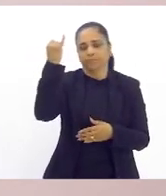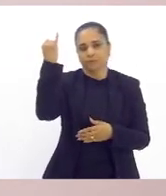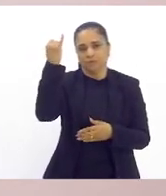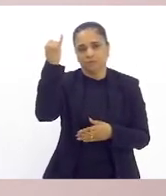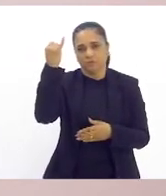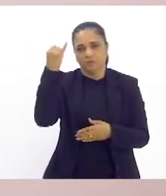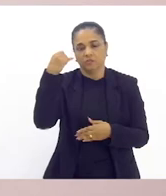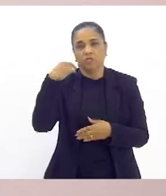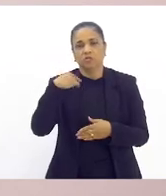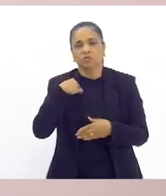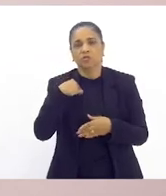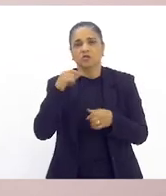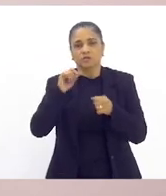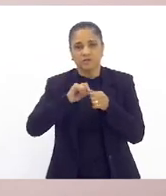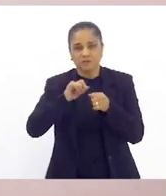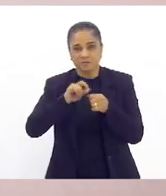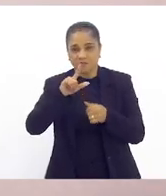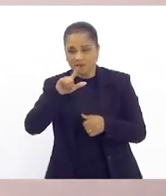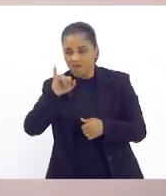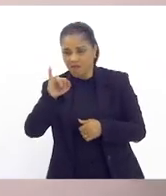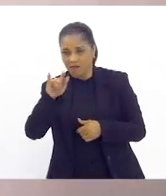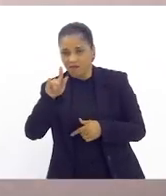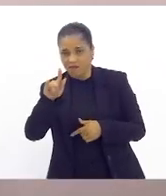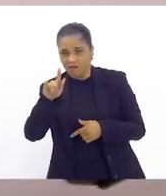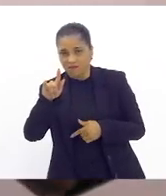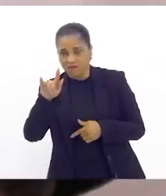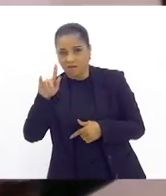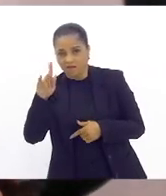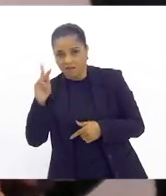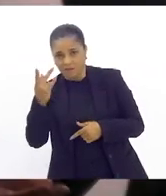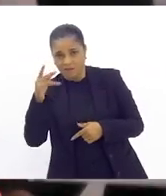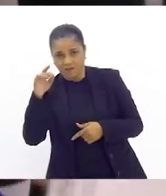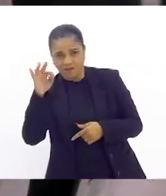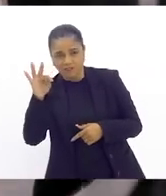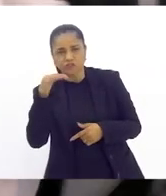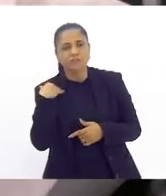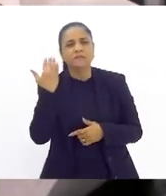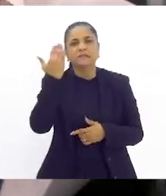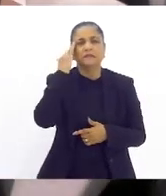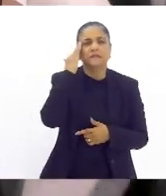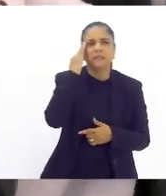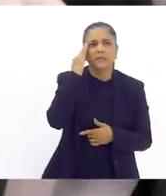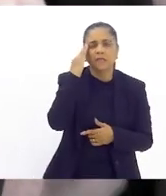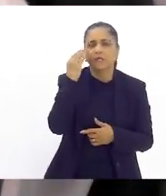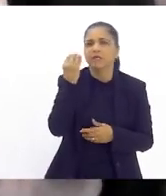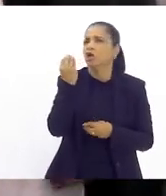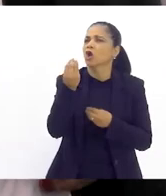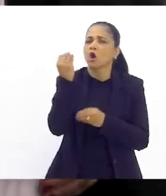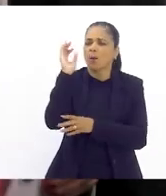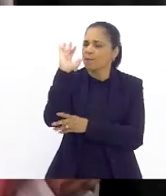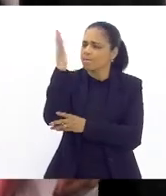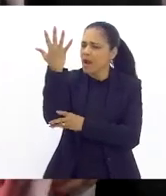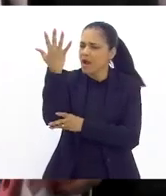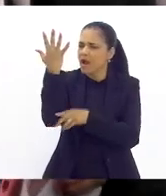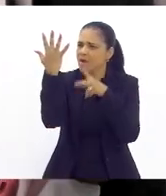um benchmark na light para entender o seguinte Por que que essa questão de pode é tão grave aqui e como é que funciona